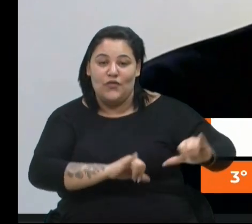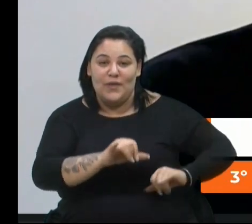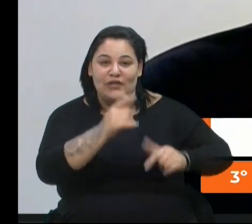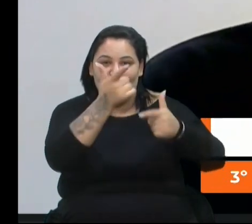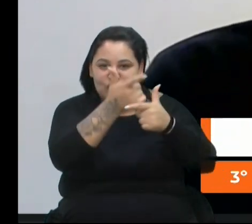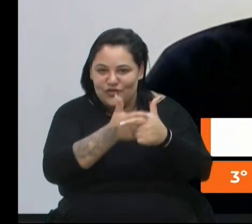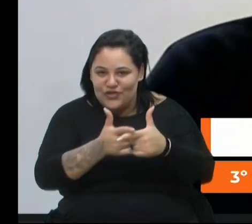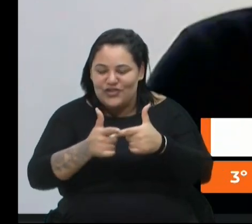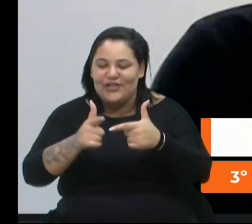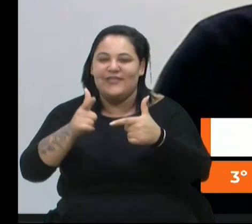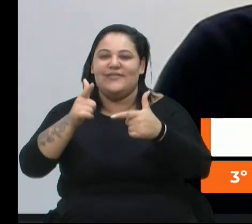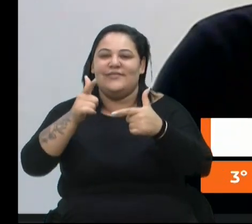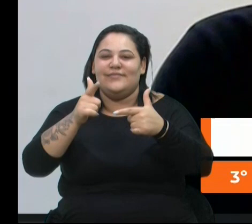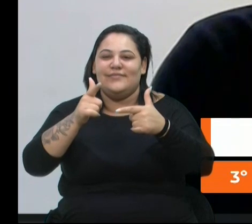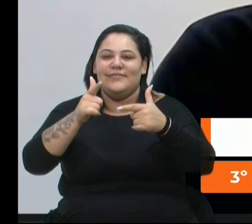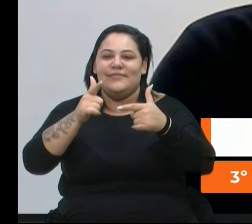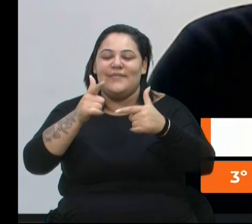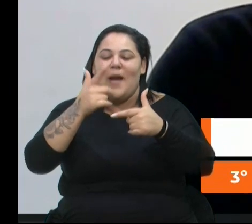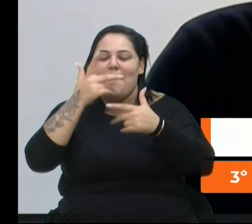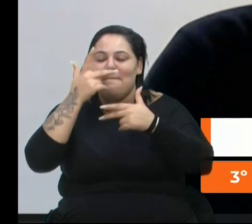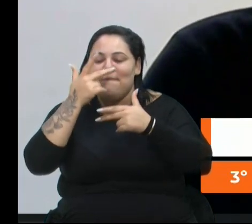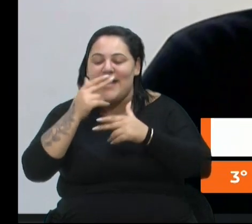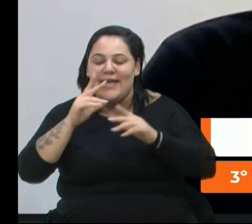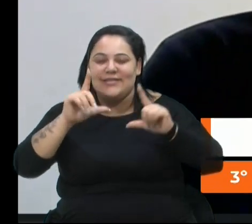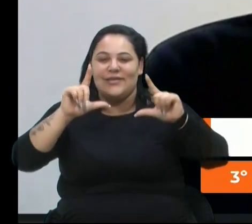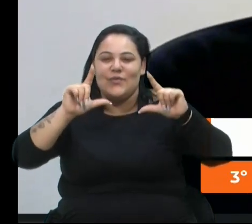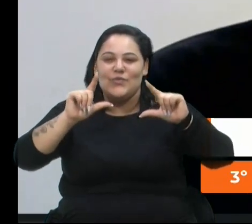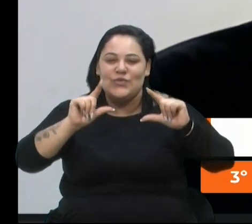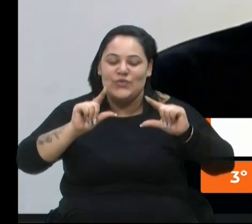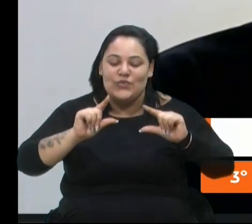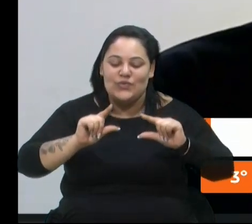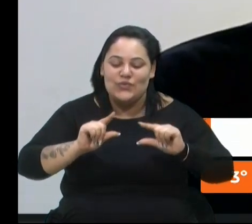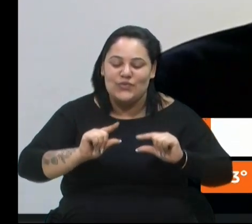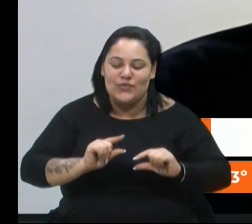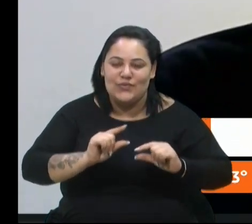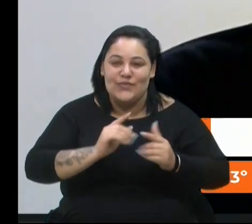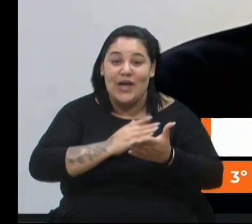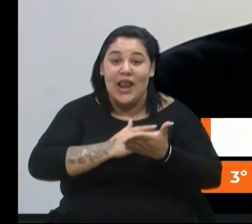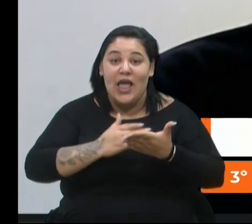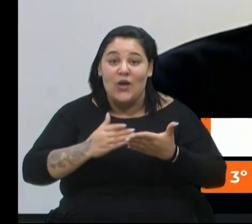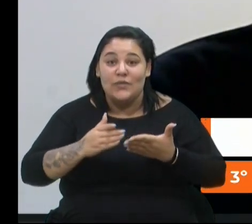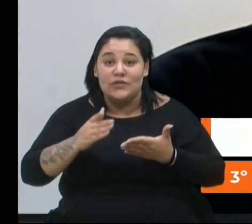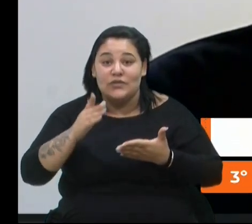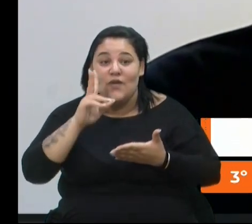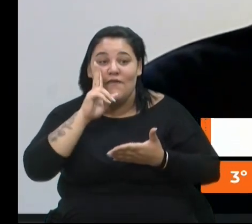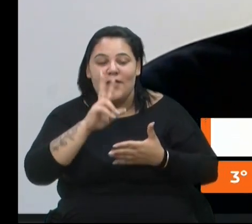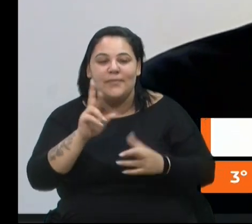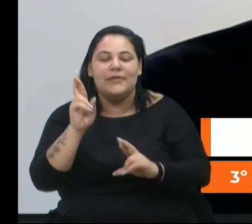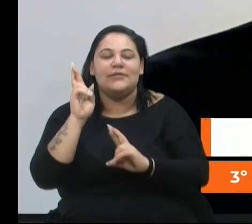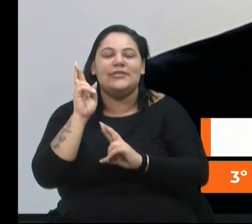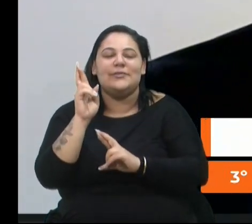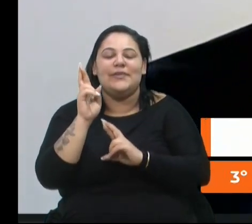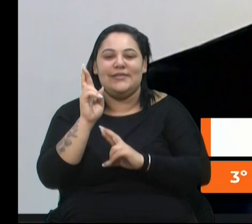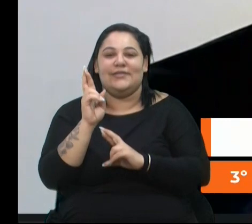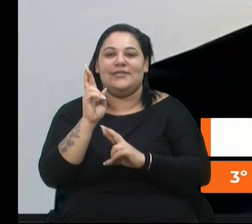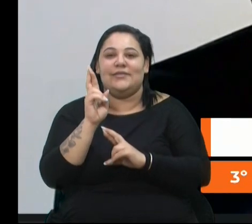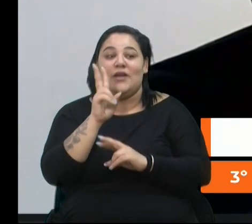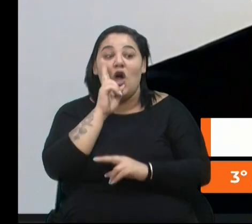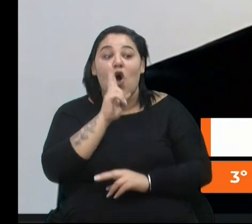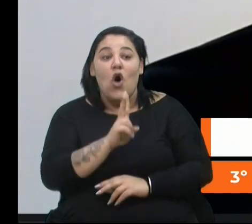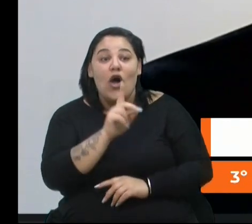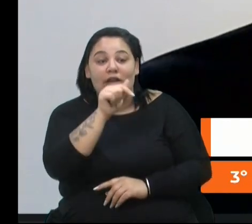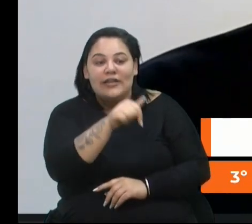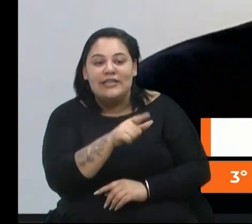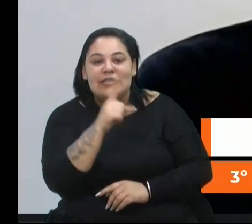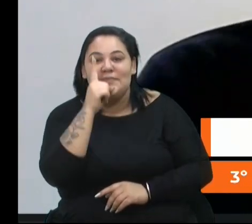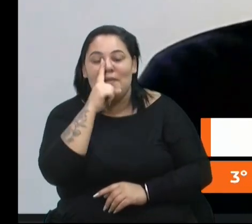dividido, parece que ele atenua porque ela já começou a enxergar uma esperança de, opa, aqui nessas